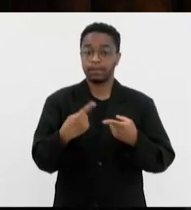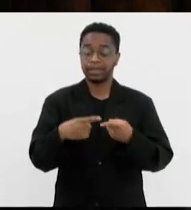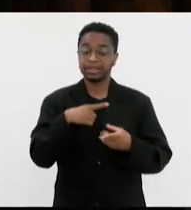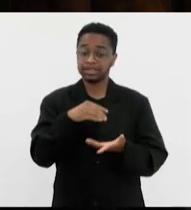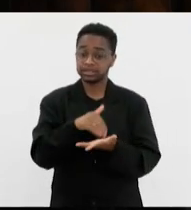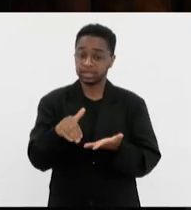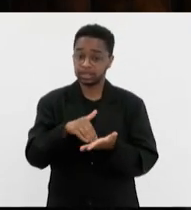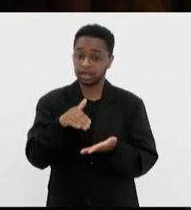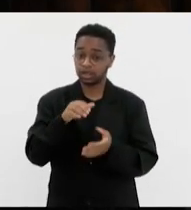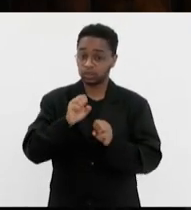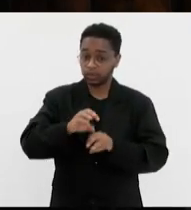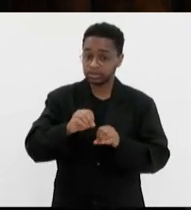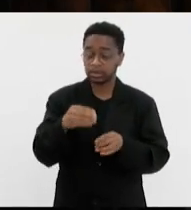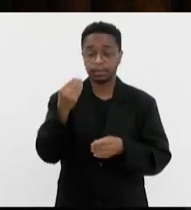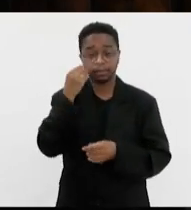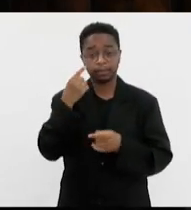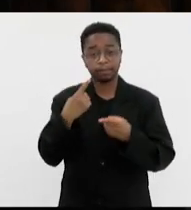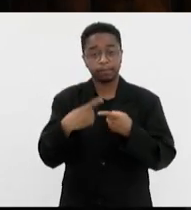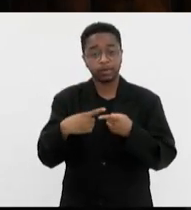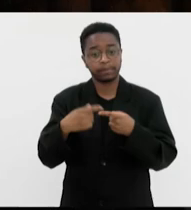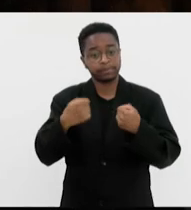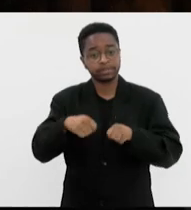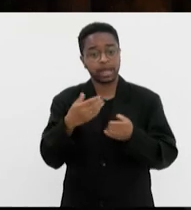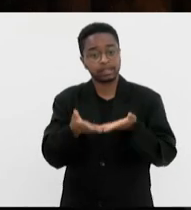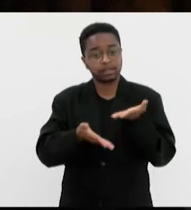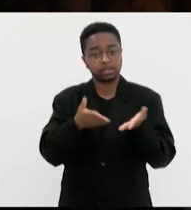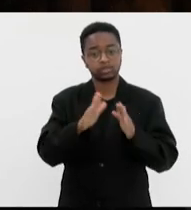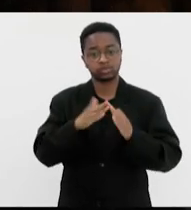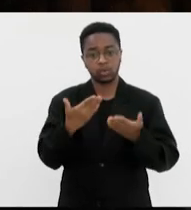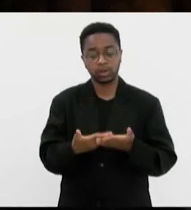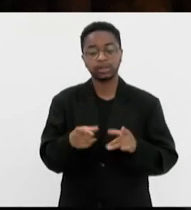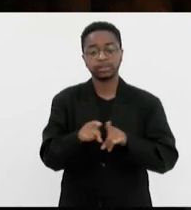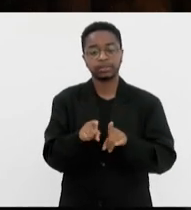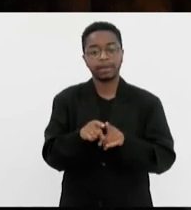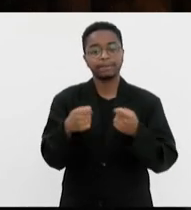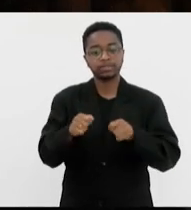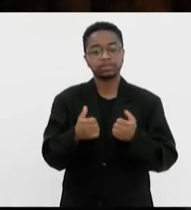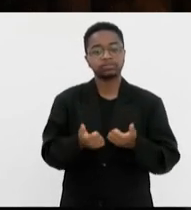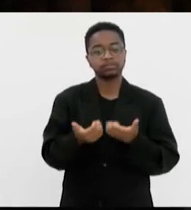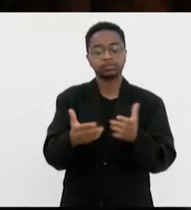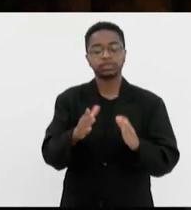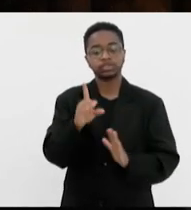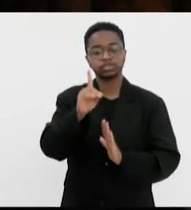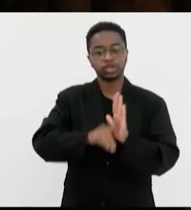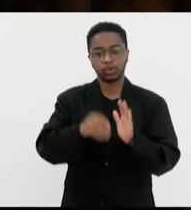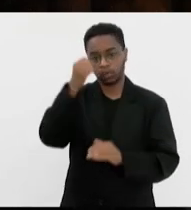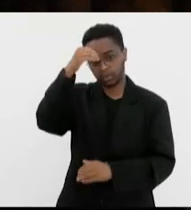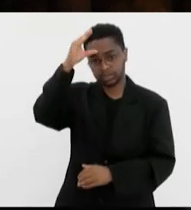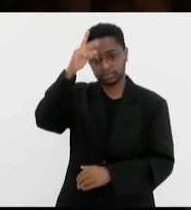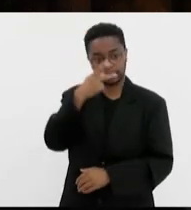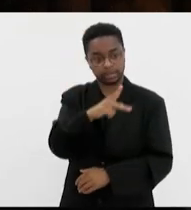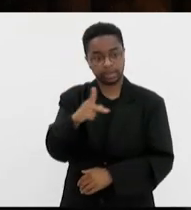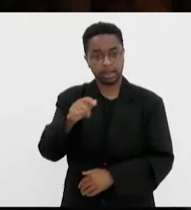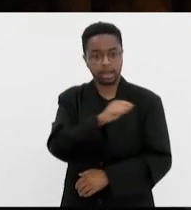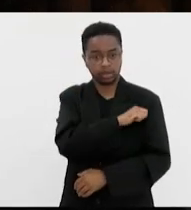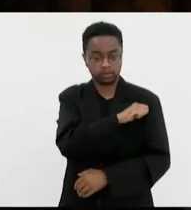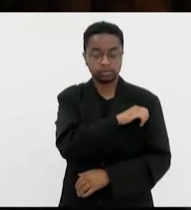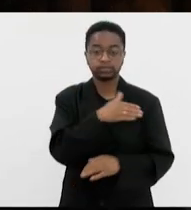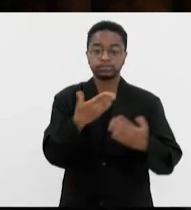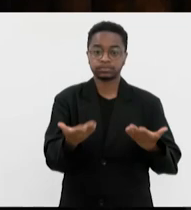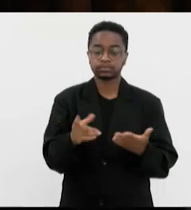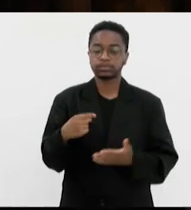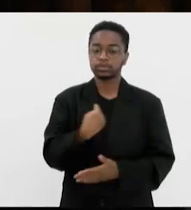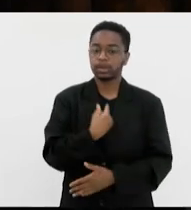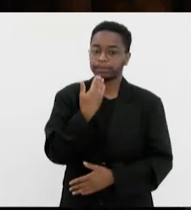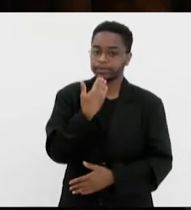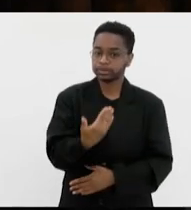as escolas. E a razão das escolas existirem é garantir o direito ao conhecimento dos nossos estudantes. Então, a gente está cobrando, a gente